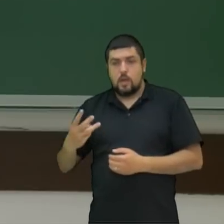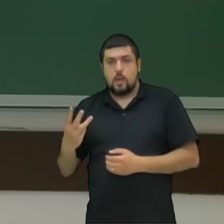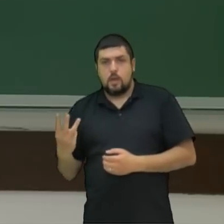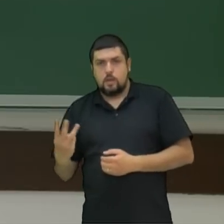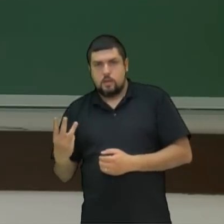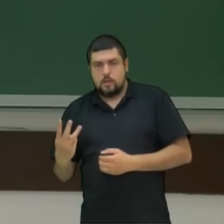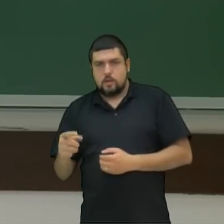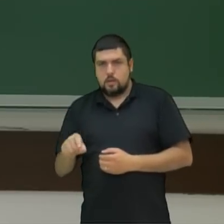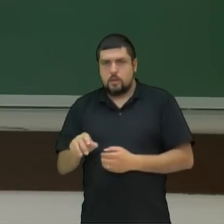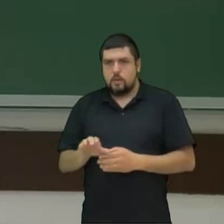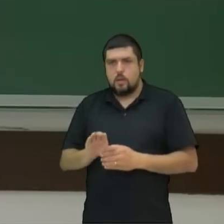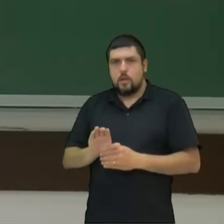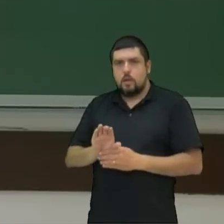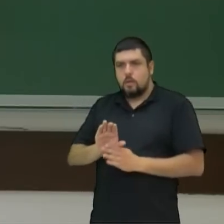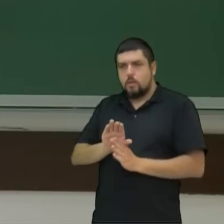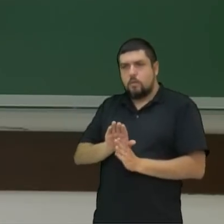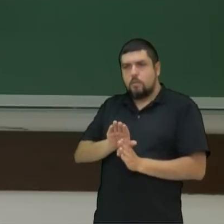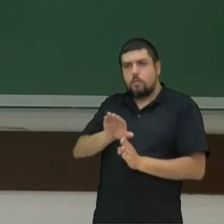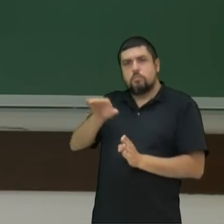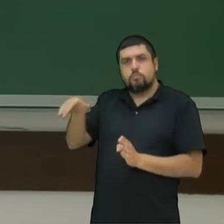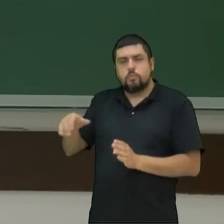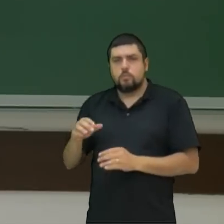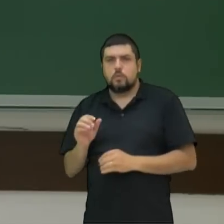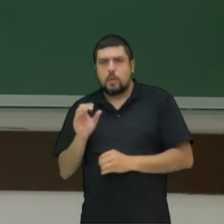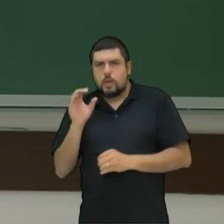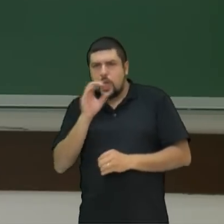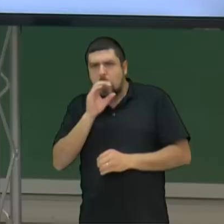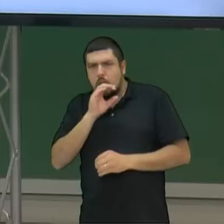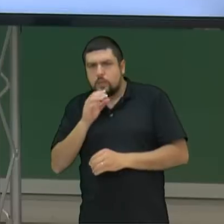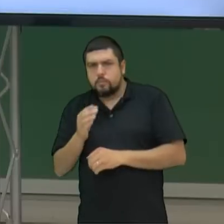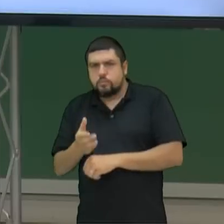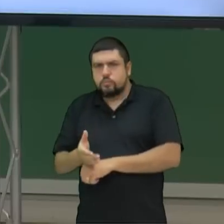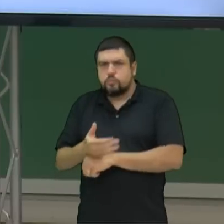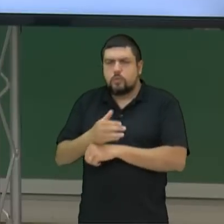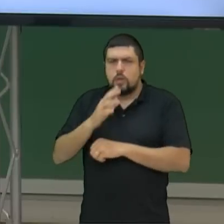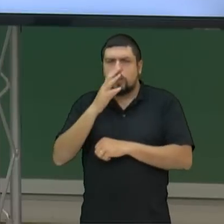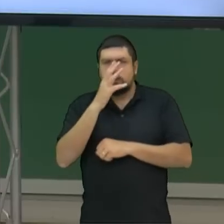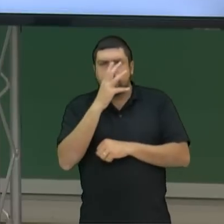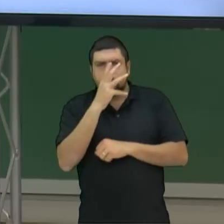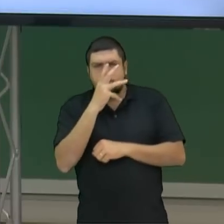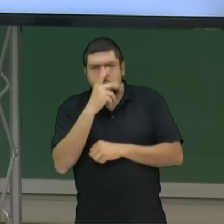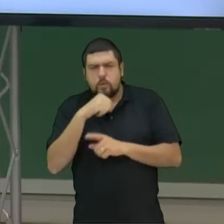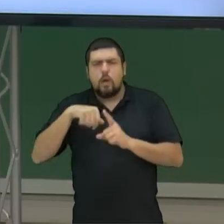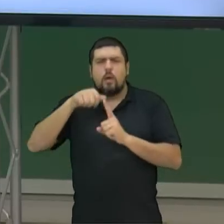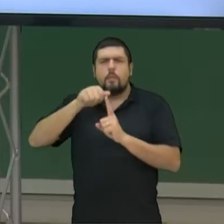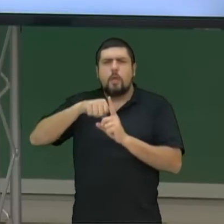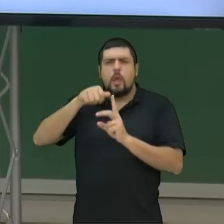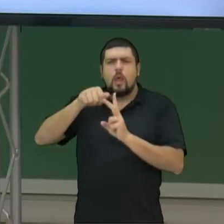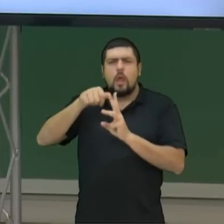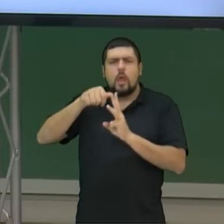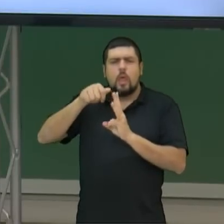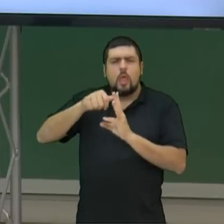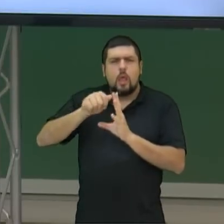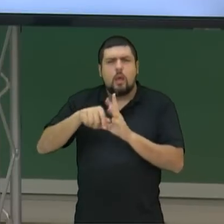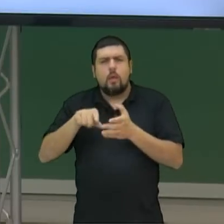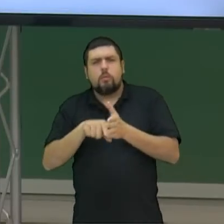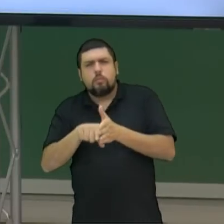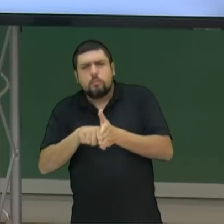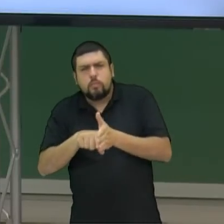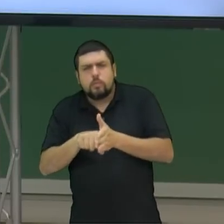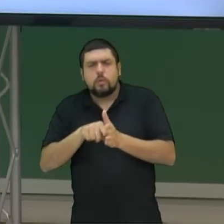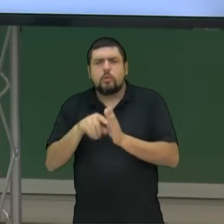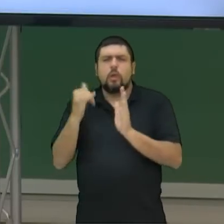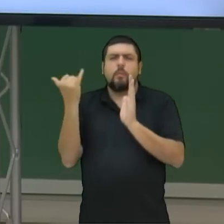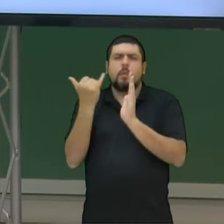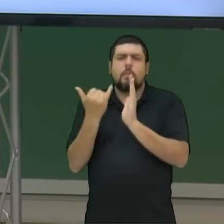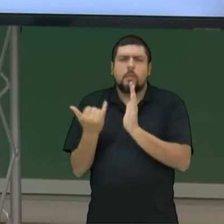isso que está falando, que eles estão pulando essa etapa, acelerando essa etapa, em vez de ficar demorando, né, meses com pesquisa, com relatório, eles